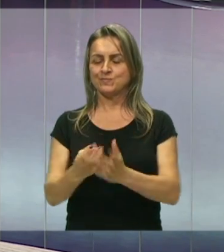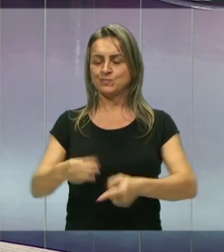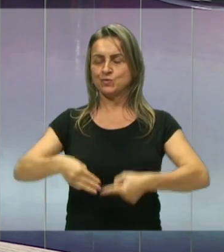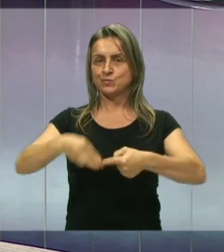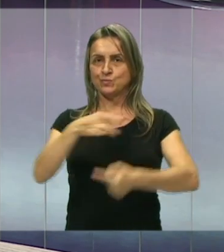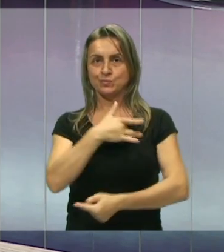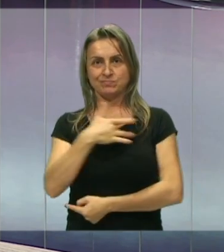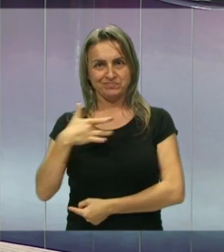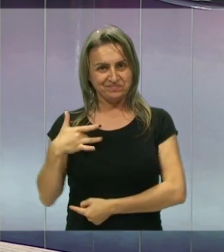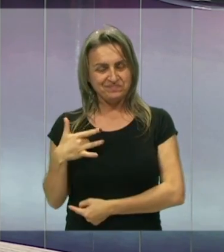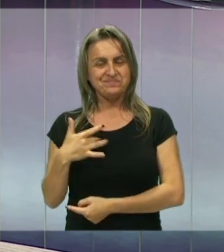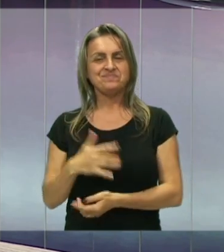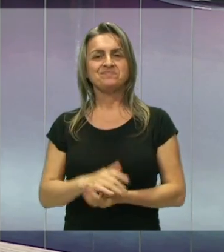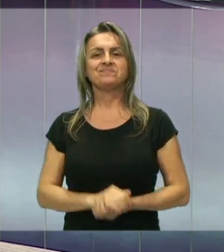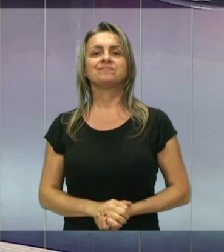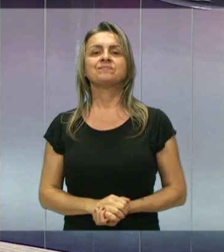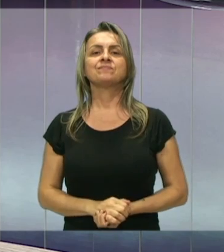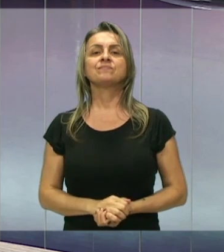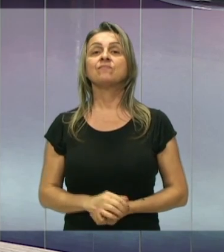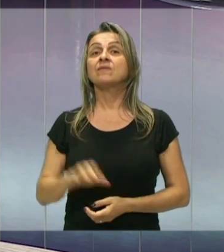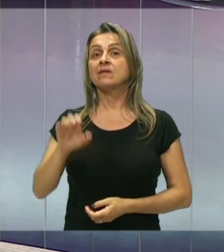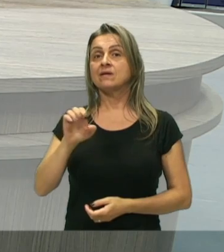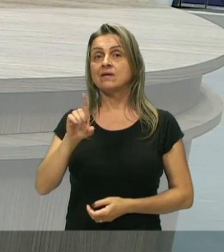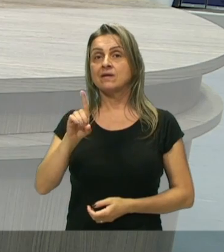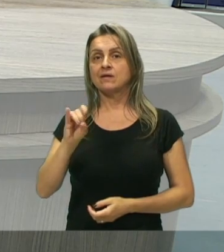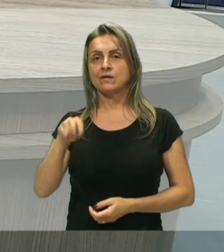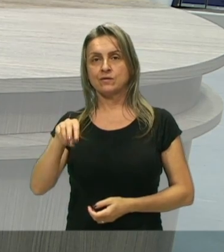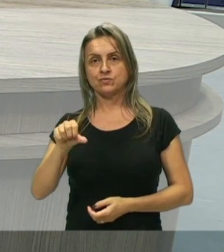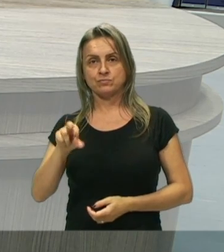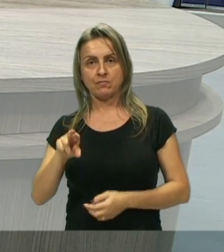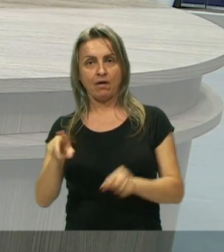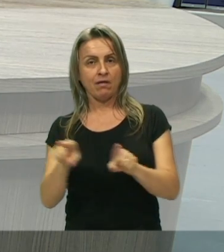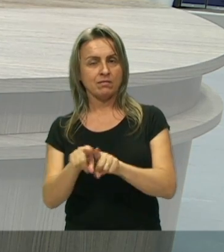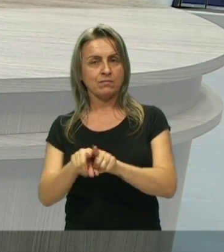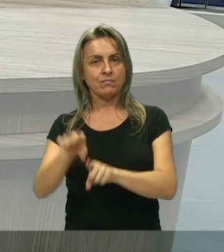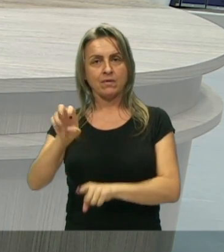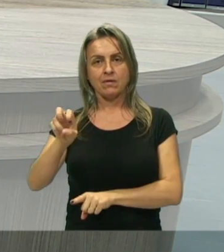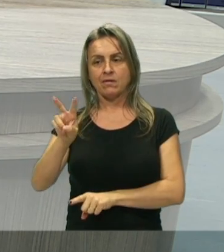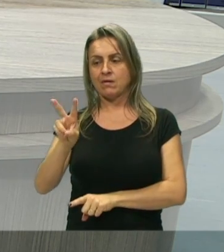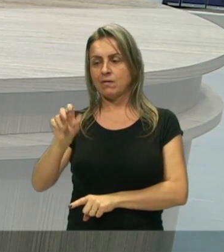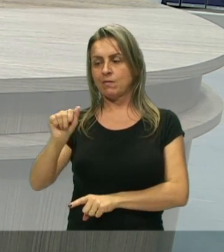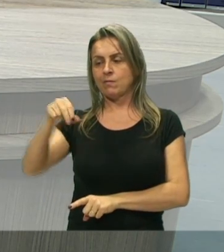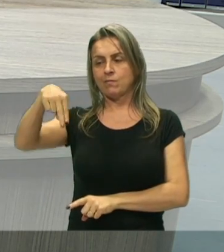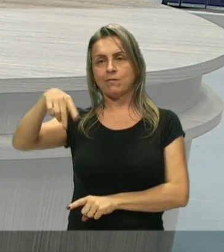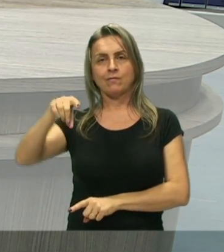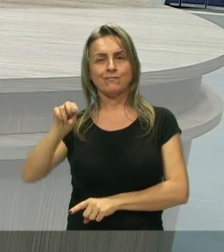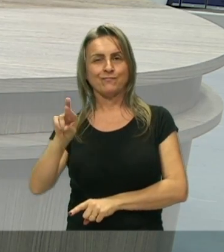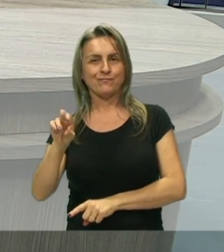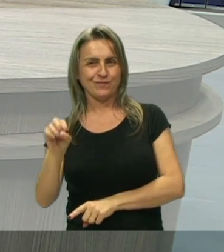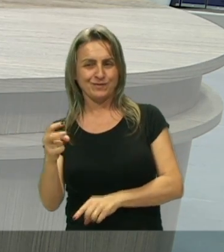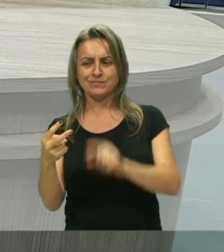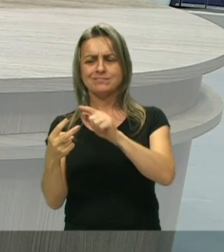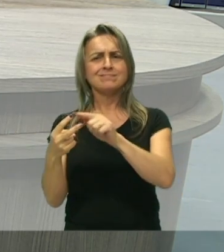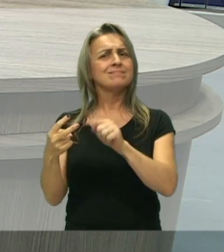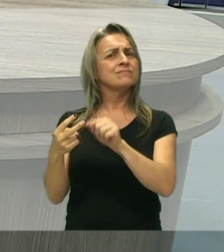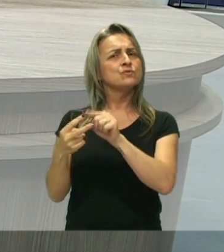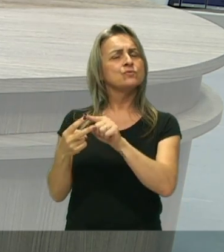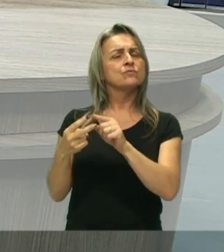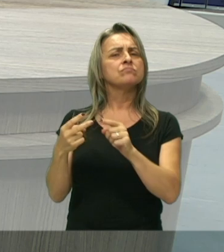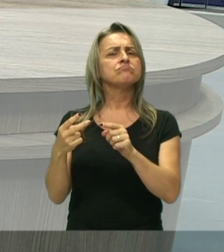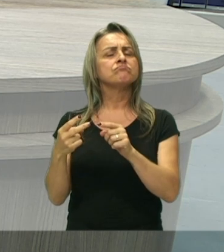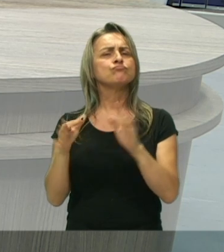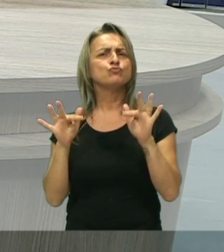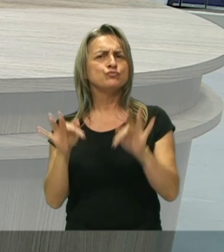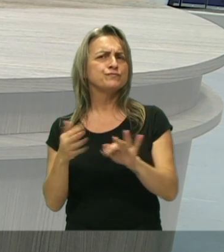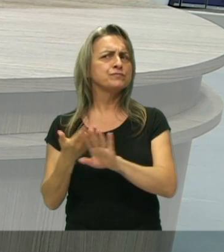Municipal de Saúde, com o Edmar e com o Evandro. Evandro, você no final do primeiro bloco estava até nos atualizando